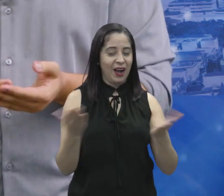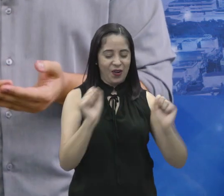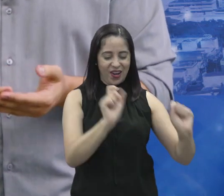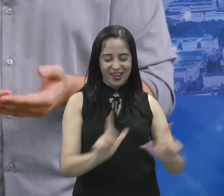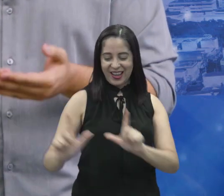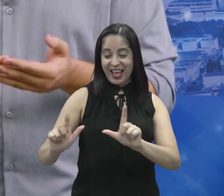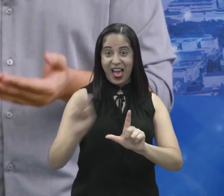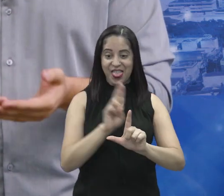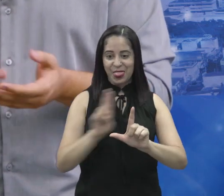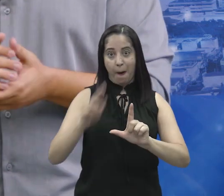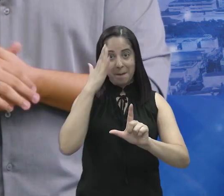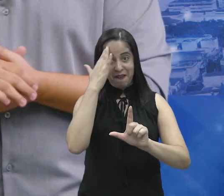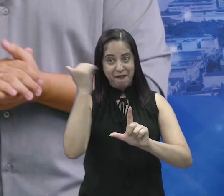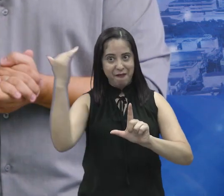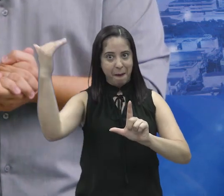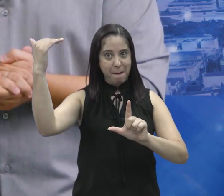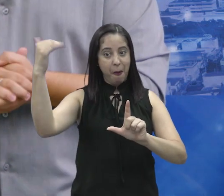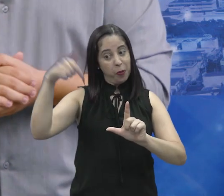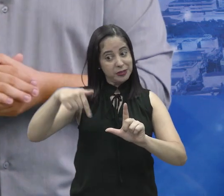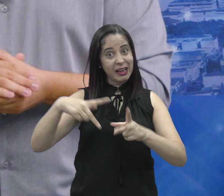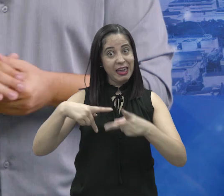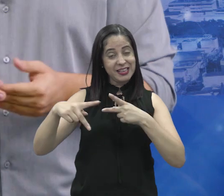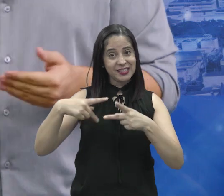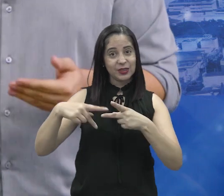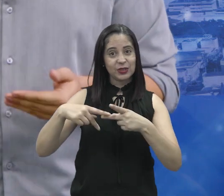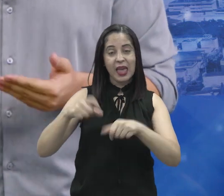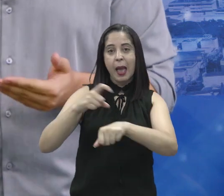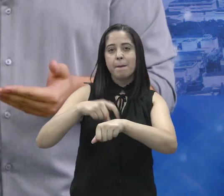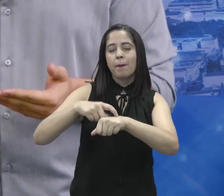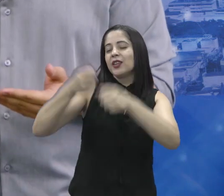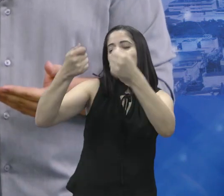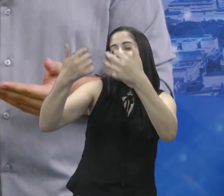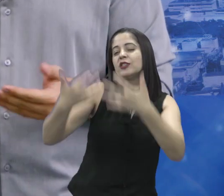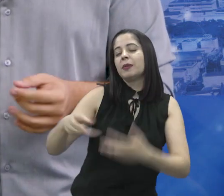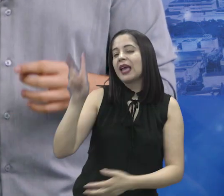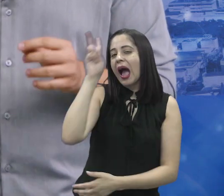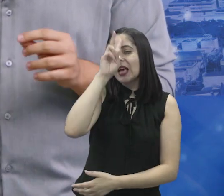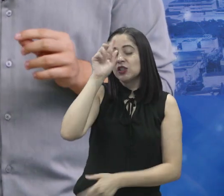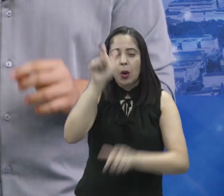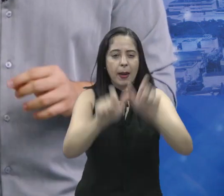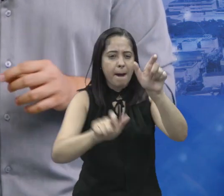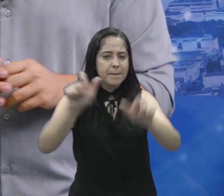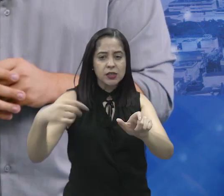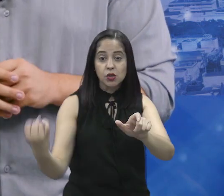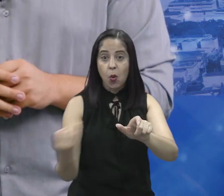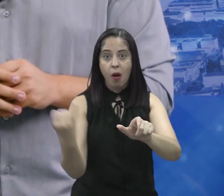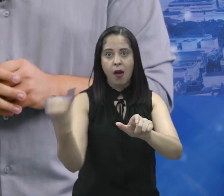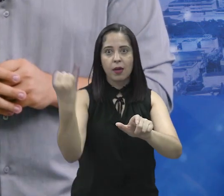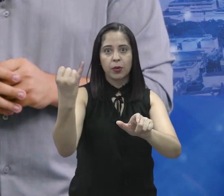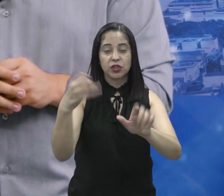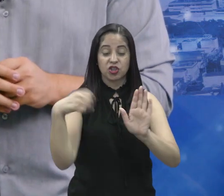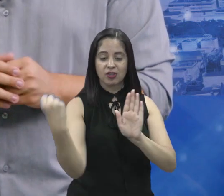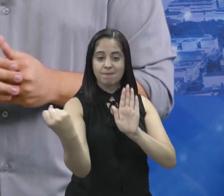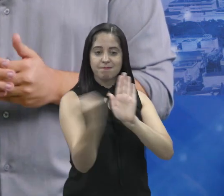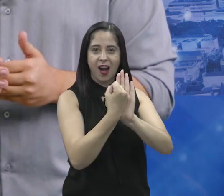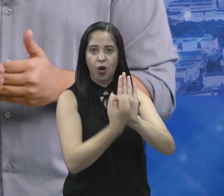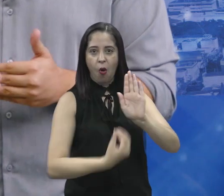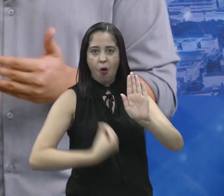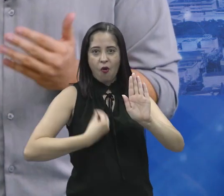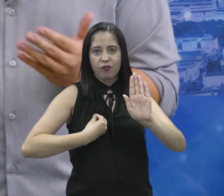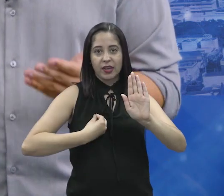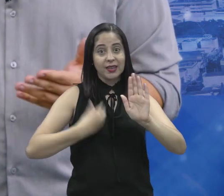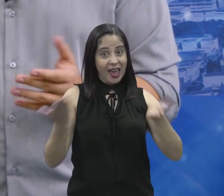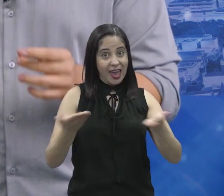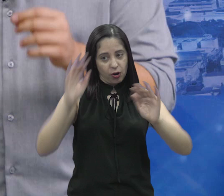o nosso quadro Nomes da Cidade. Momento de contar a história de pessoas importantes para São José dos Campos que hoje